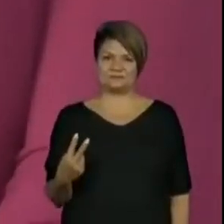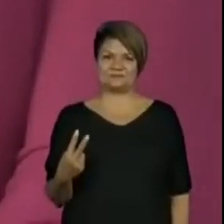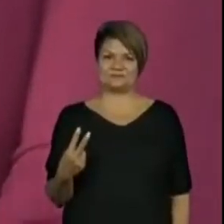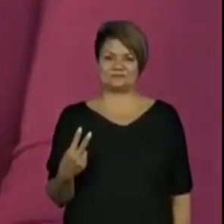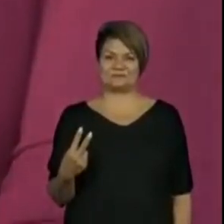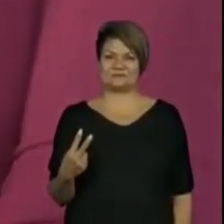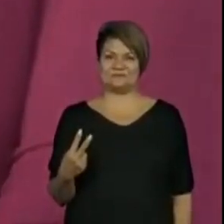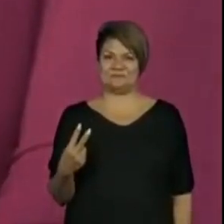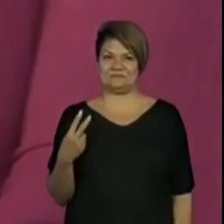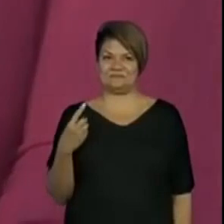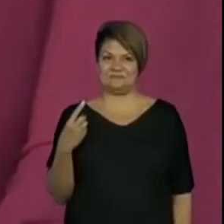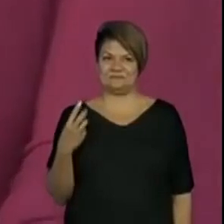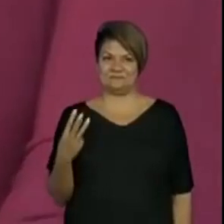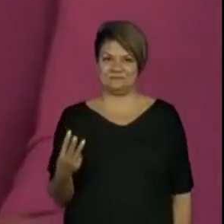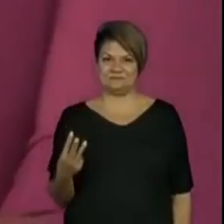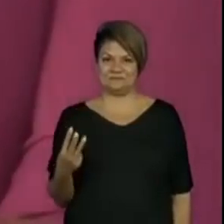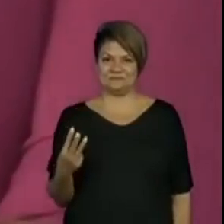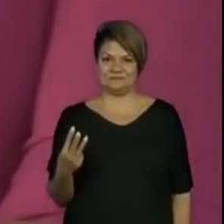dois,